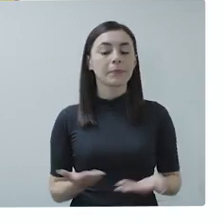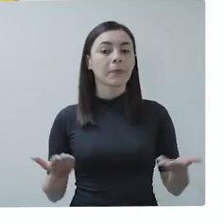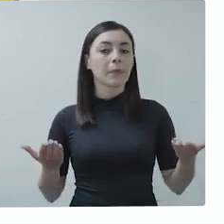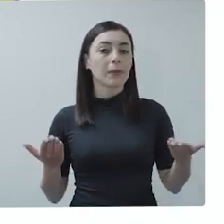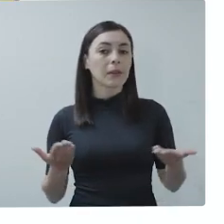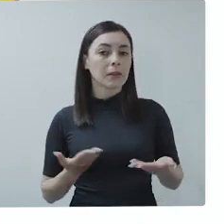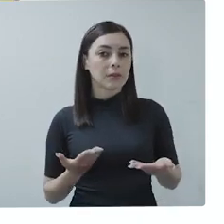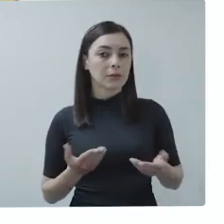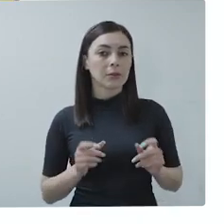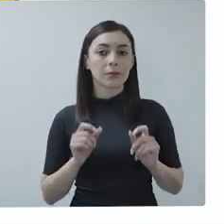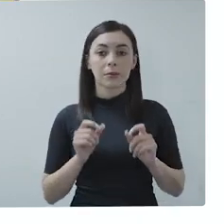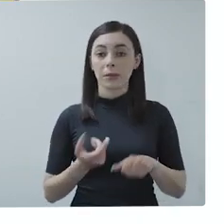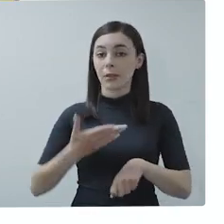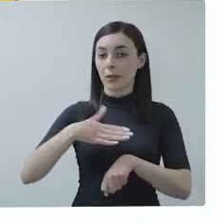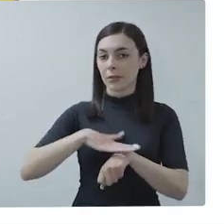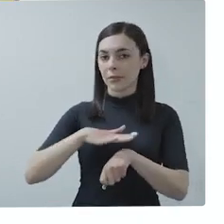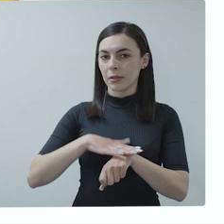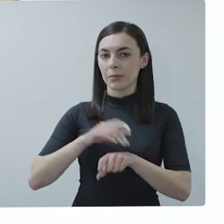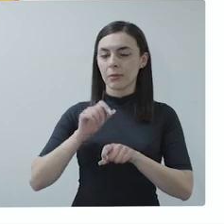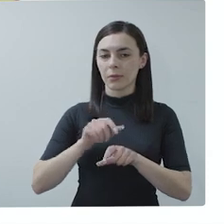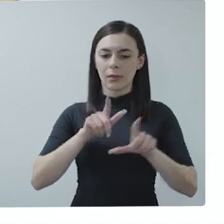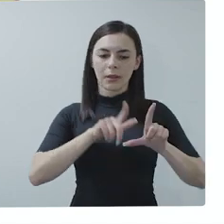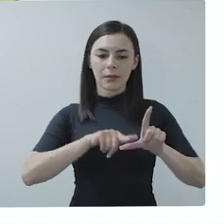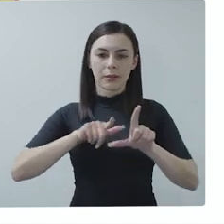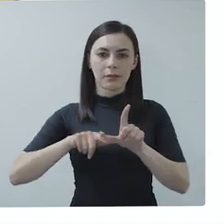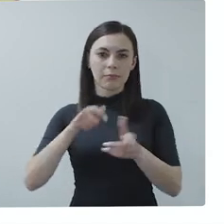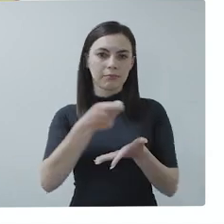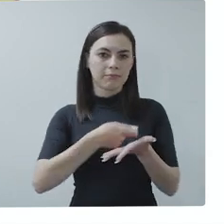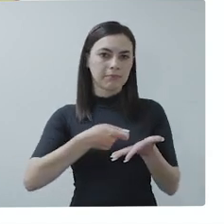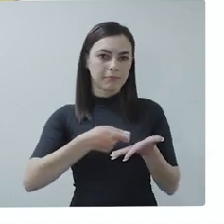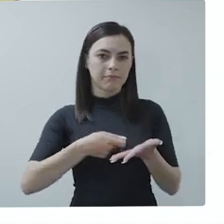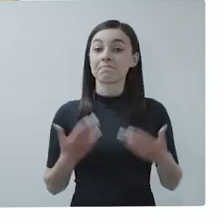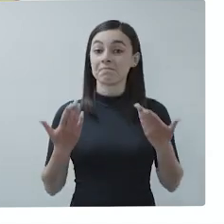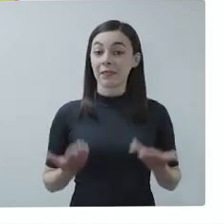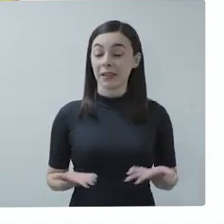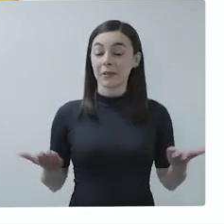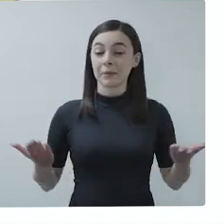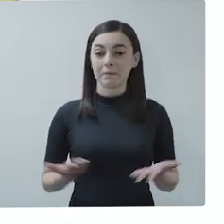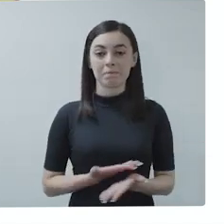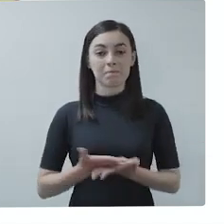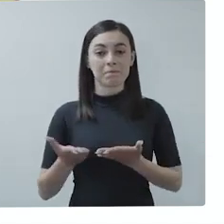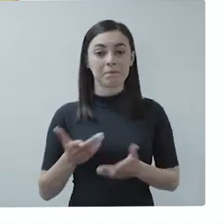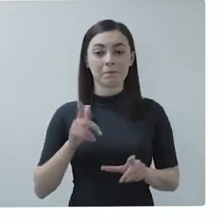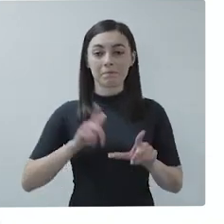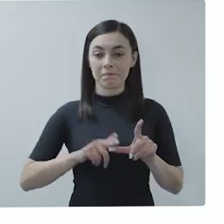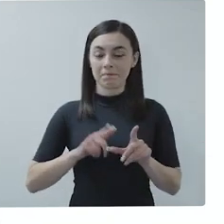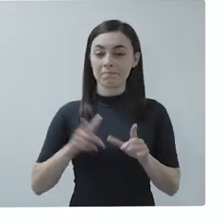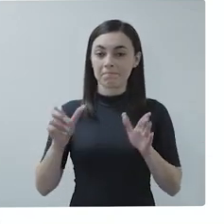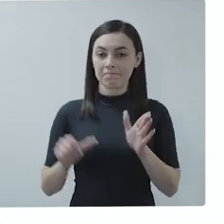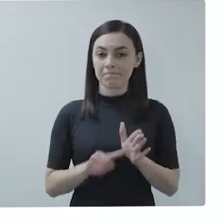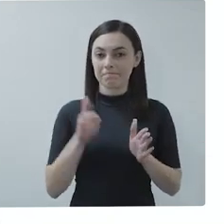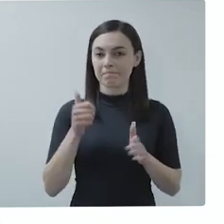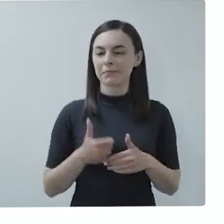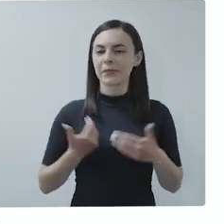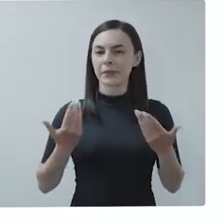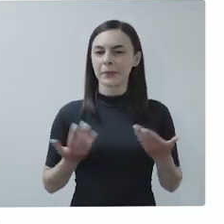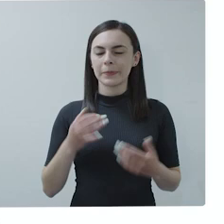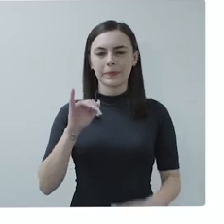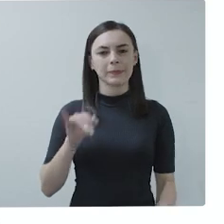Agora nós vamos para o nosso traçado das letras. Então vamos lá. Nossa primeira letra é a letra